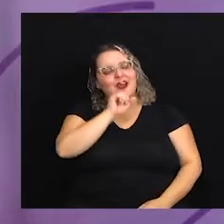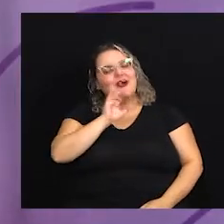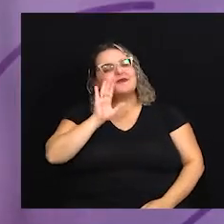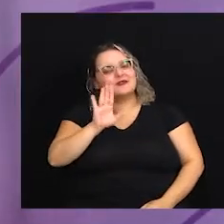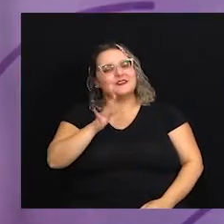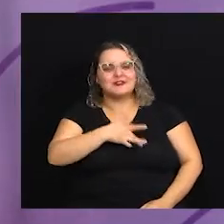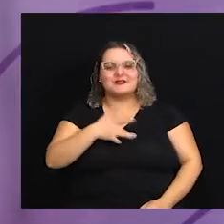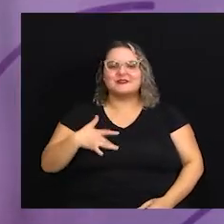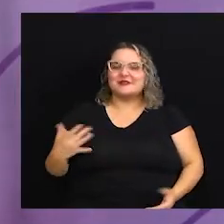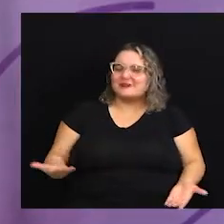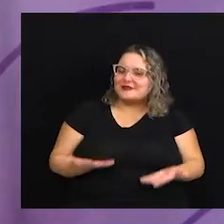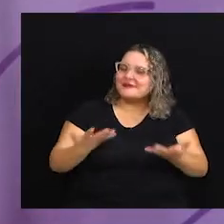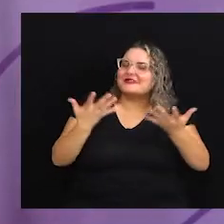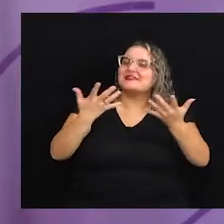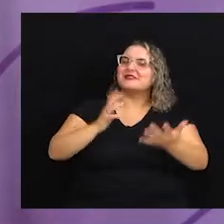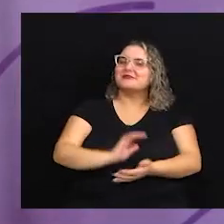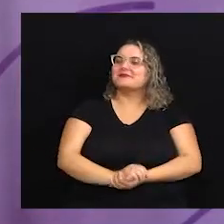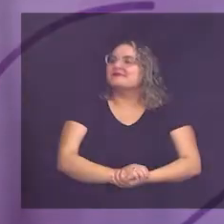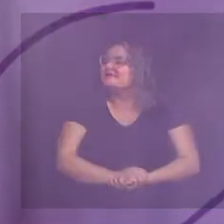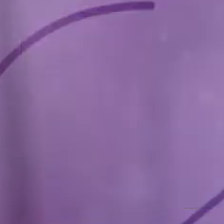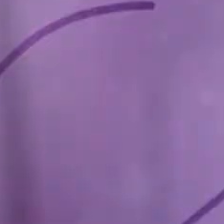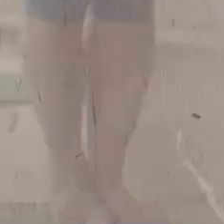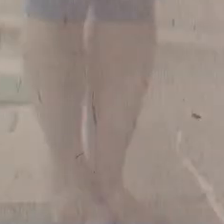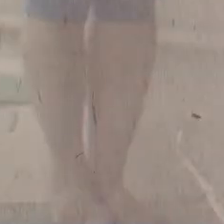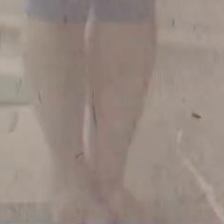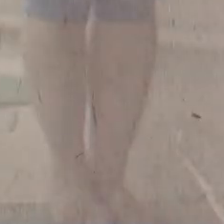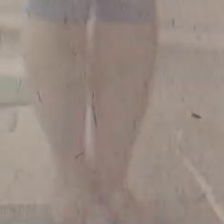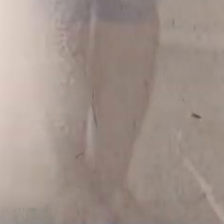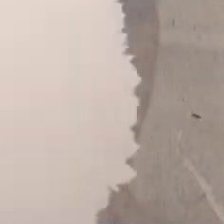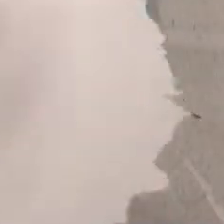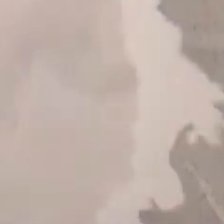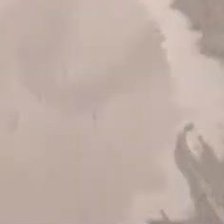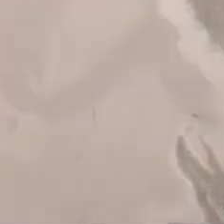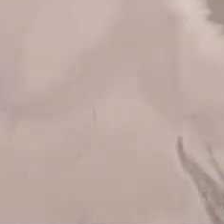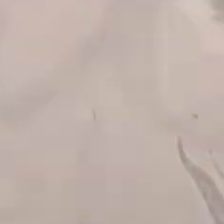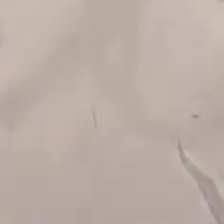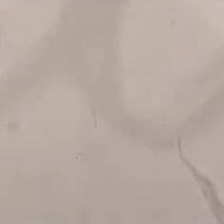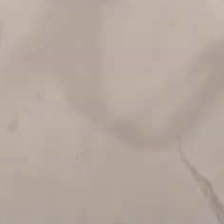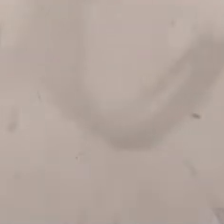a gente volta rapidinho com Saúde é Vida.